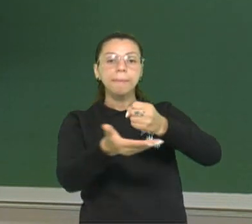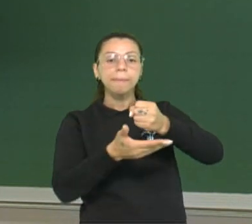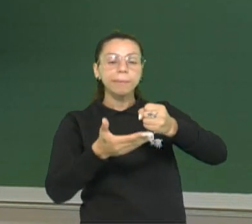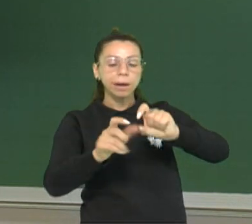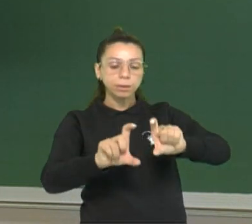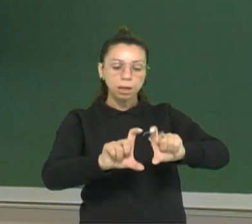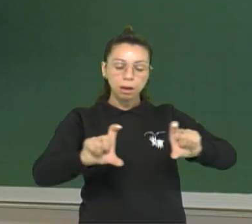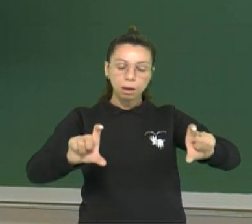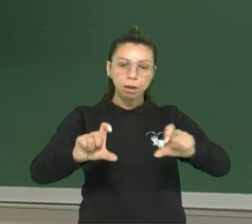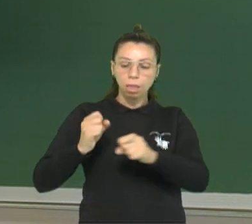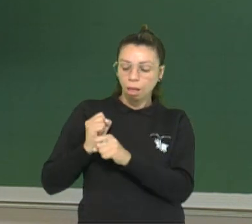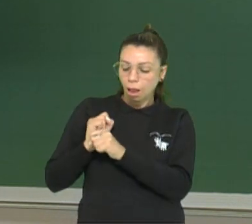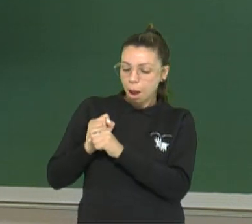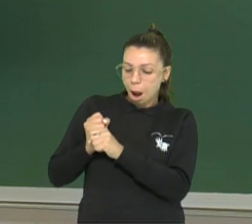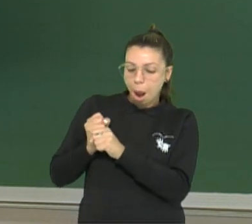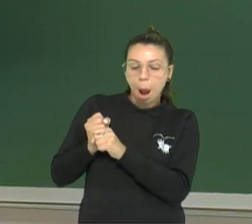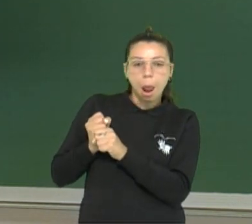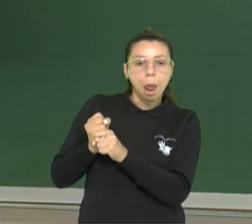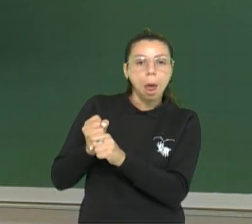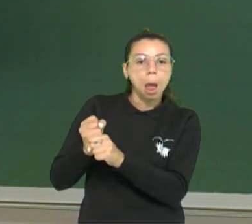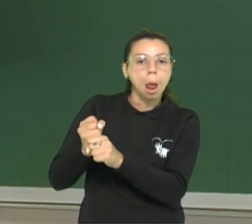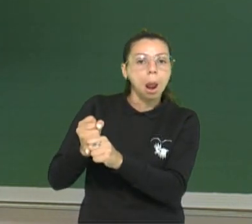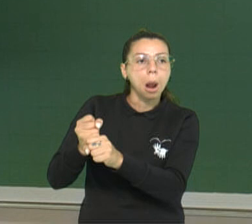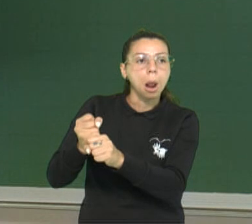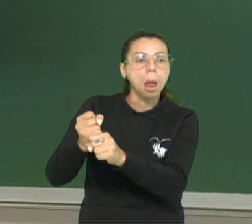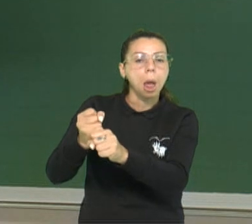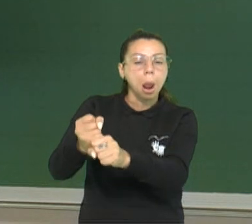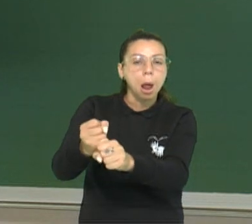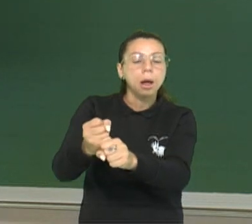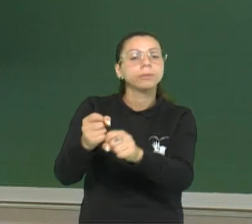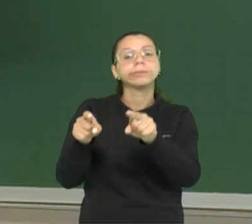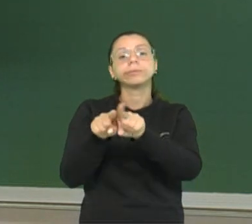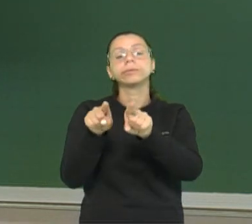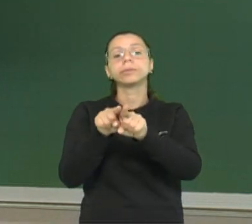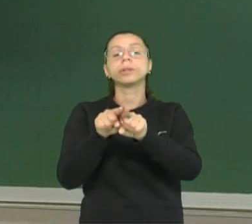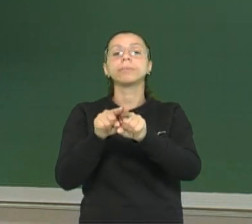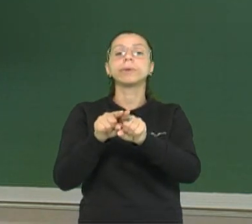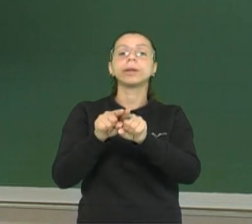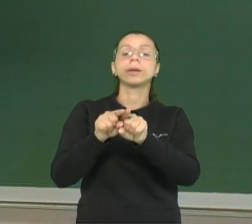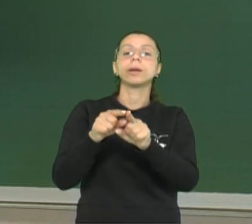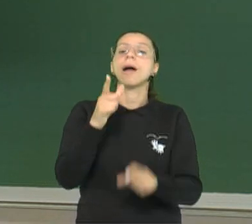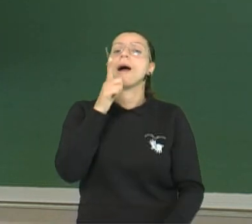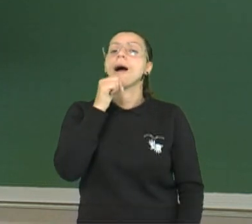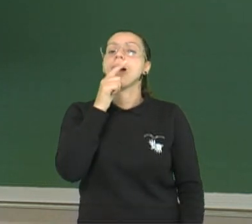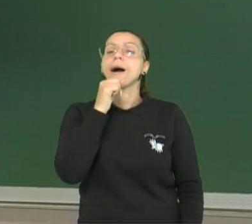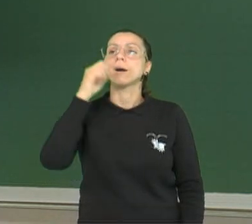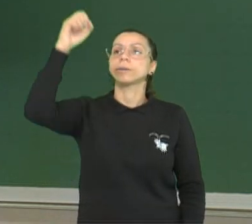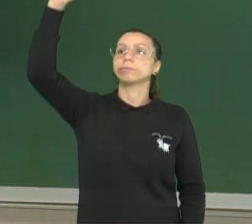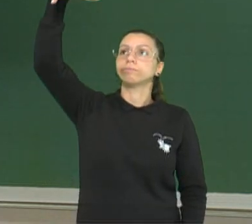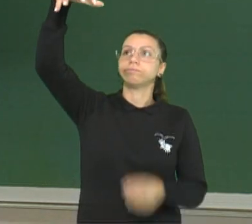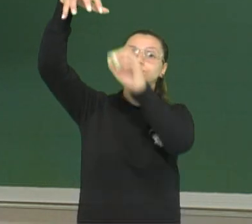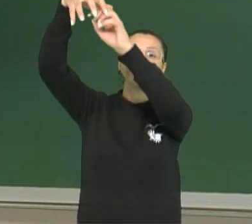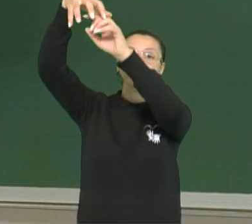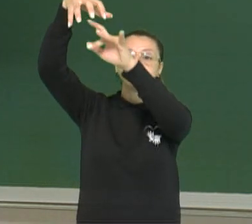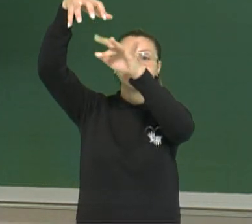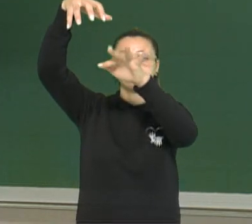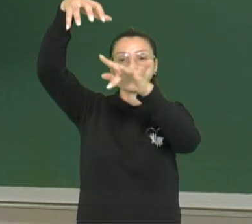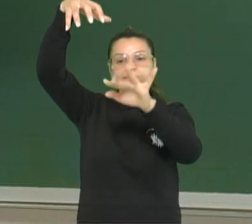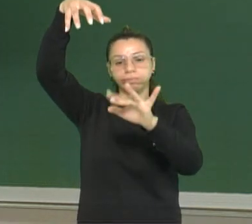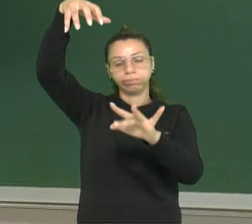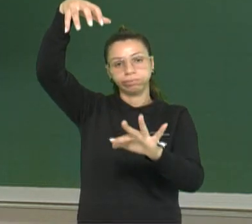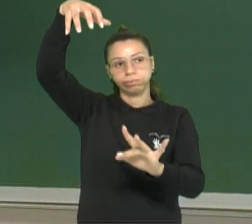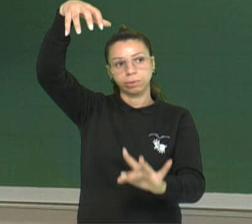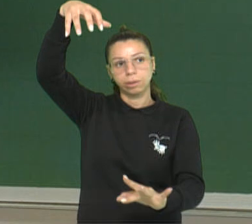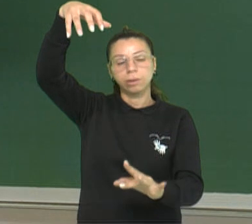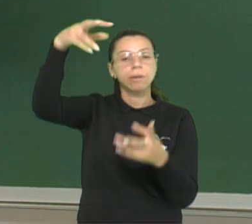em função de vários processos da infiltração da água, de processos erosivos internos,